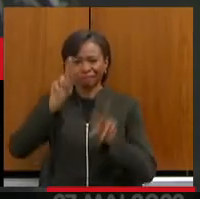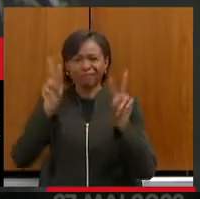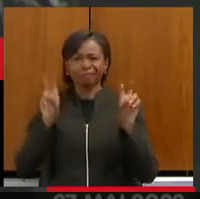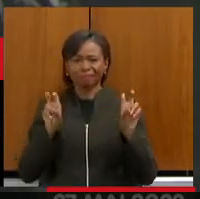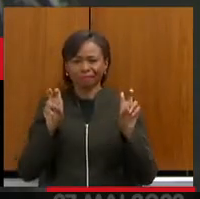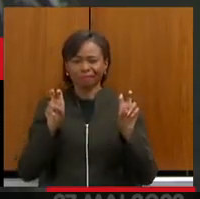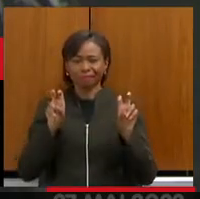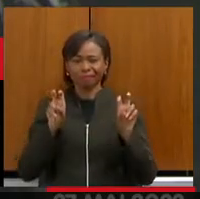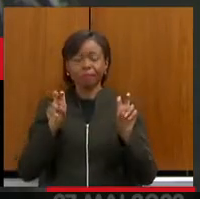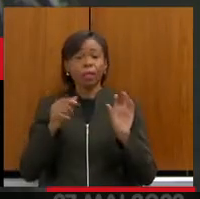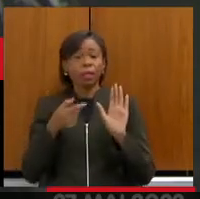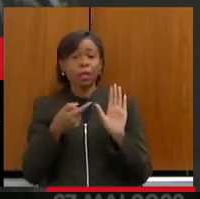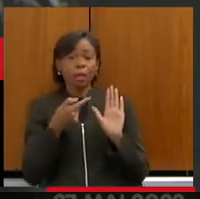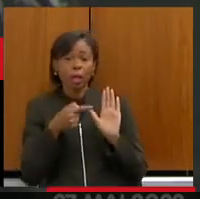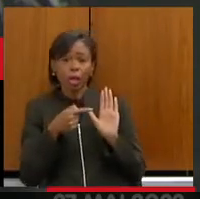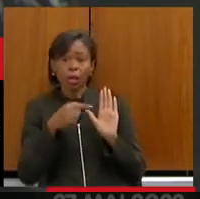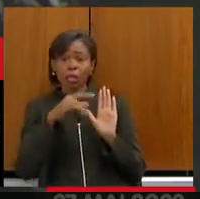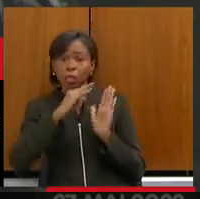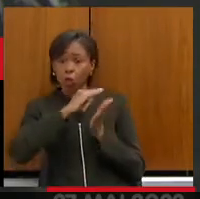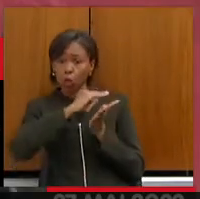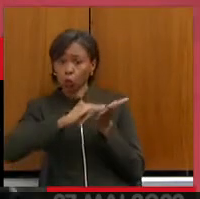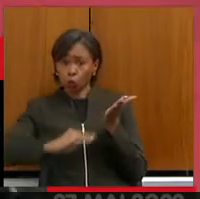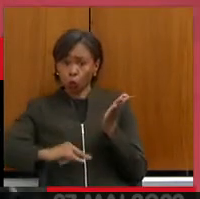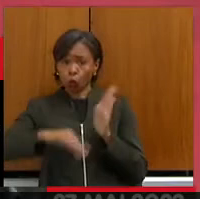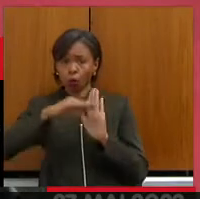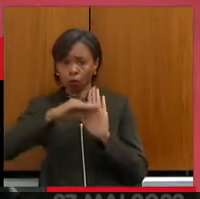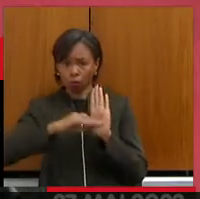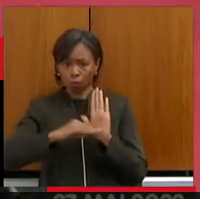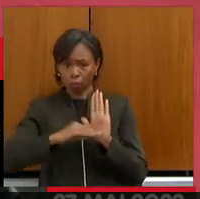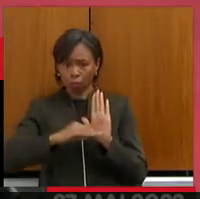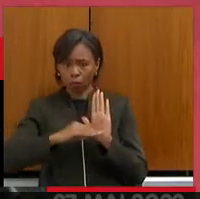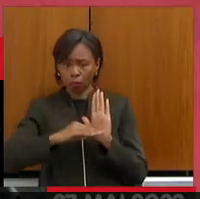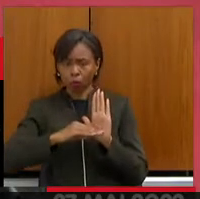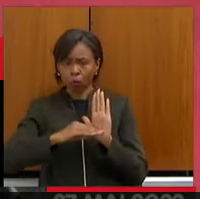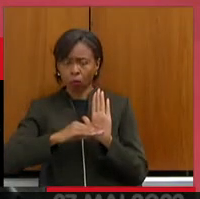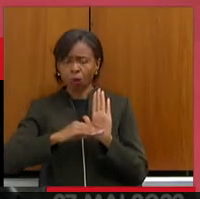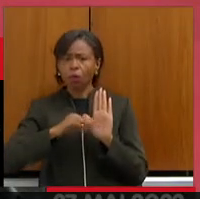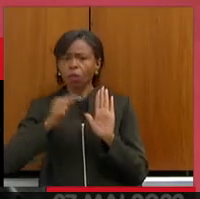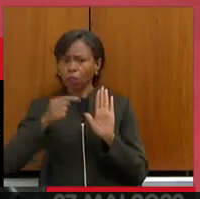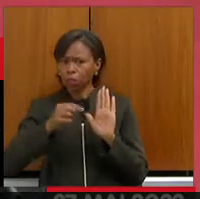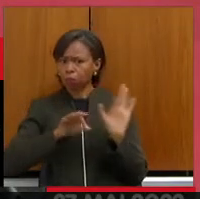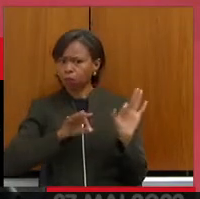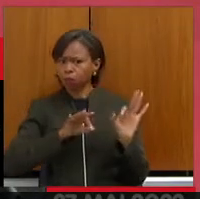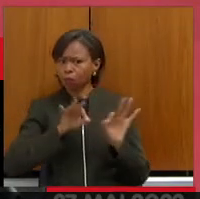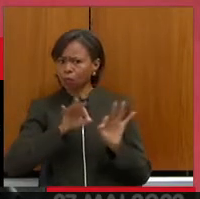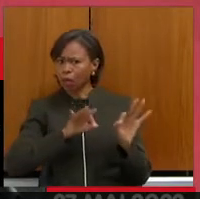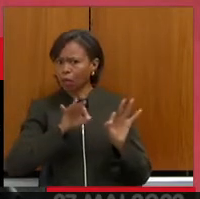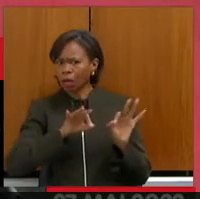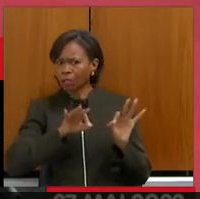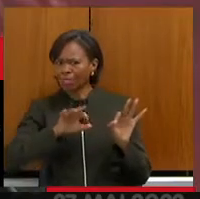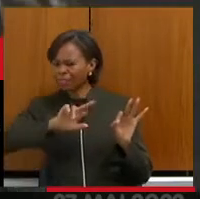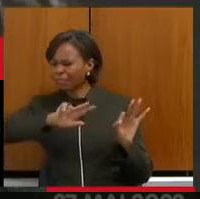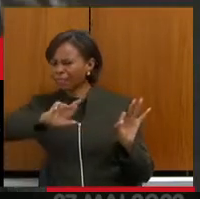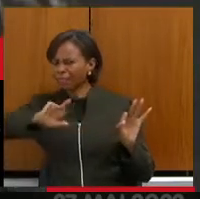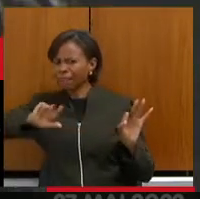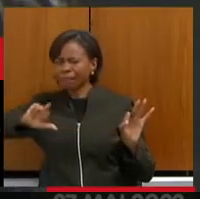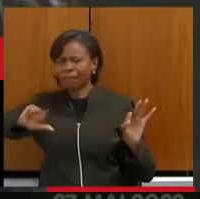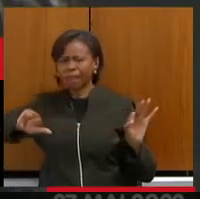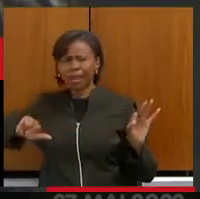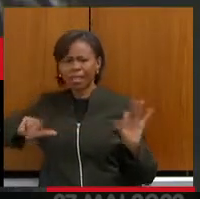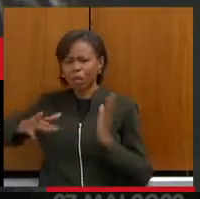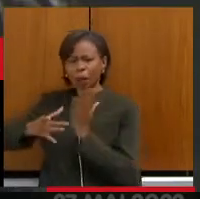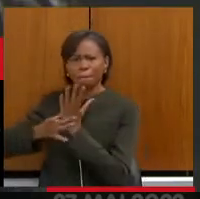e esse documento como toda a construção feminina foi elaborada por muitas e diversas mãos